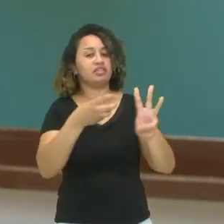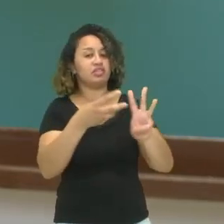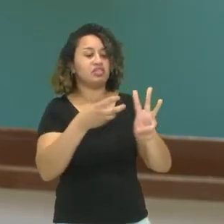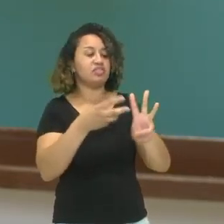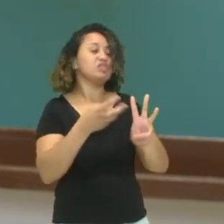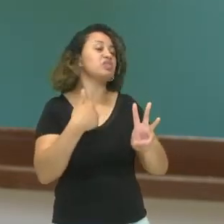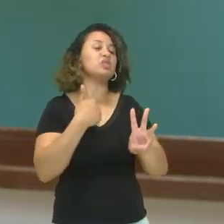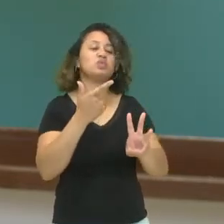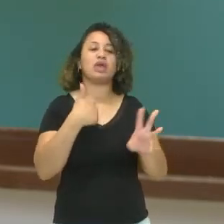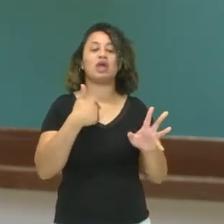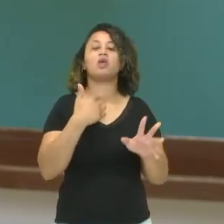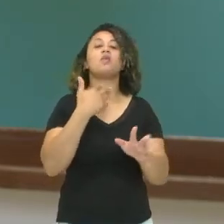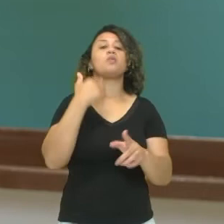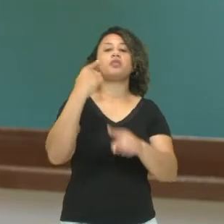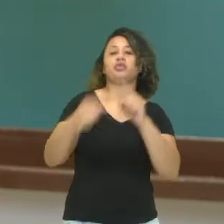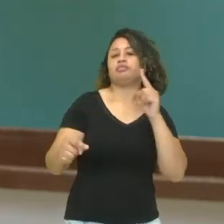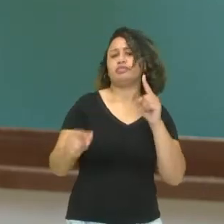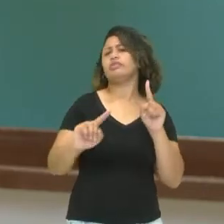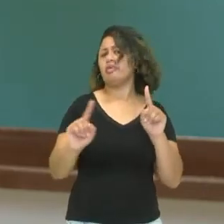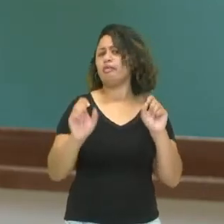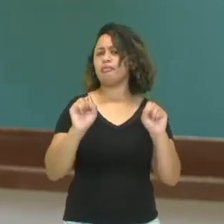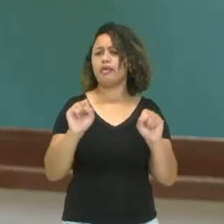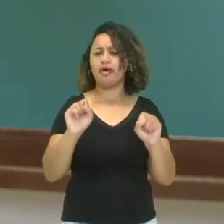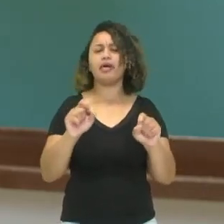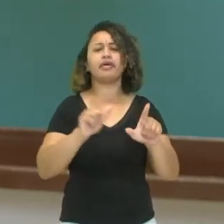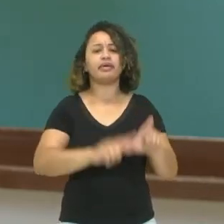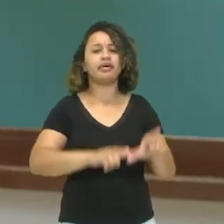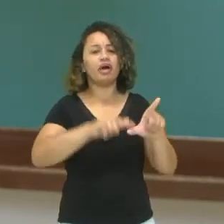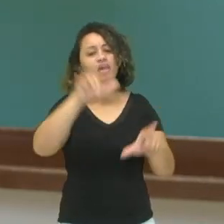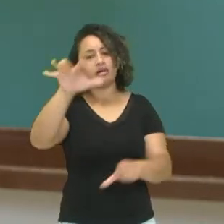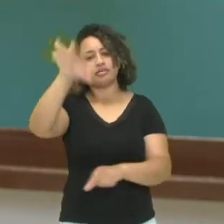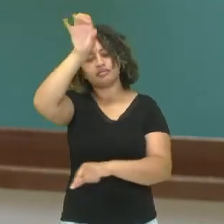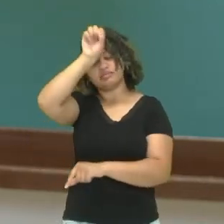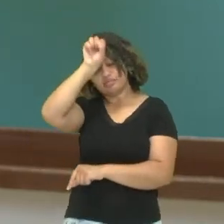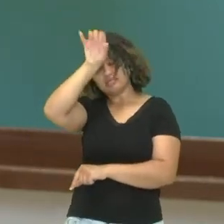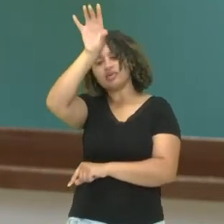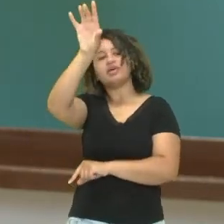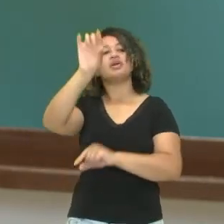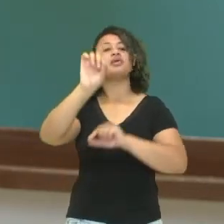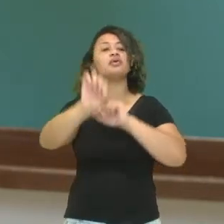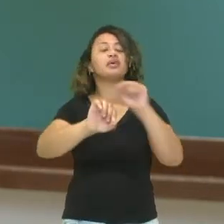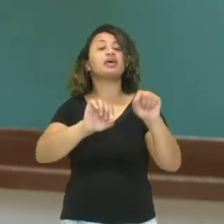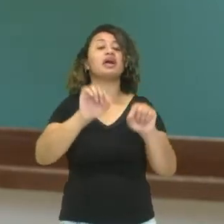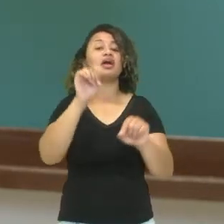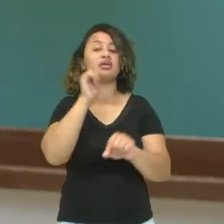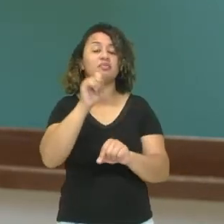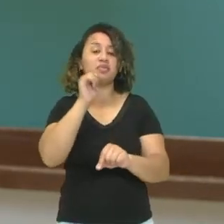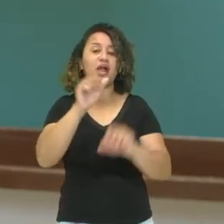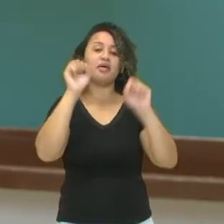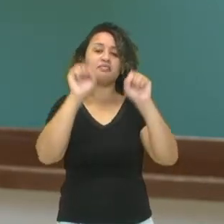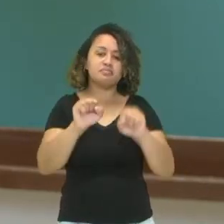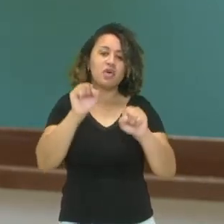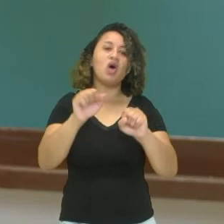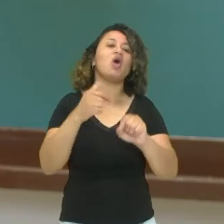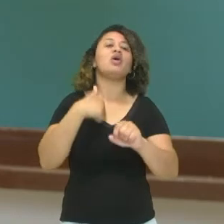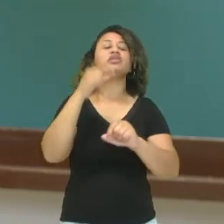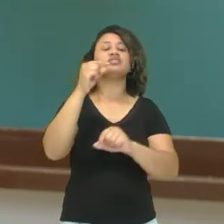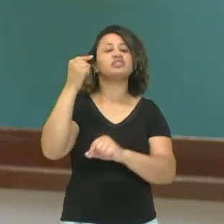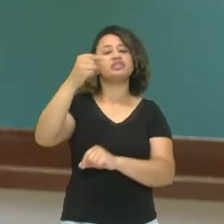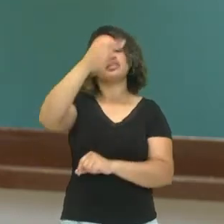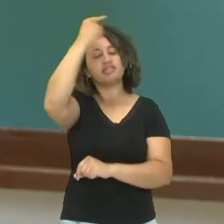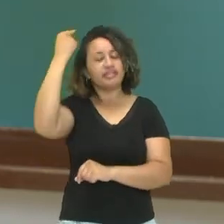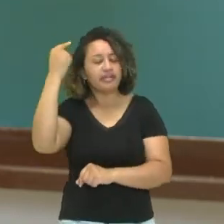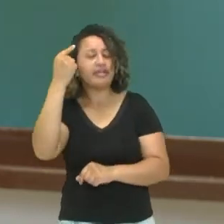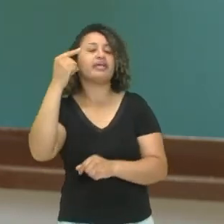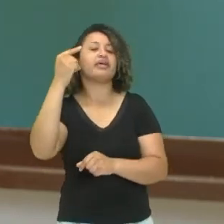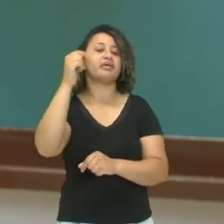lugar de líderes religiosos. Pois no candomblé e umbanda, as mulheres podem ser mães de santo e alorixás, assim como